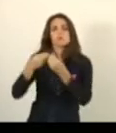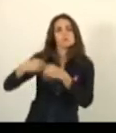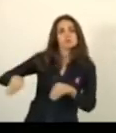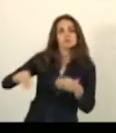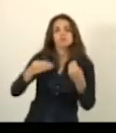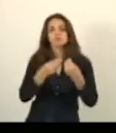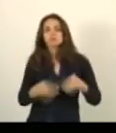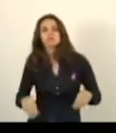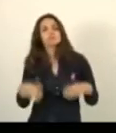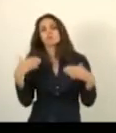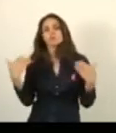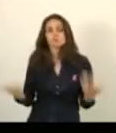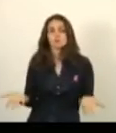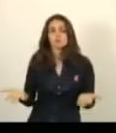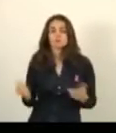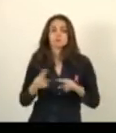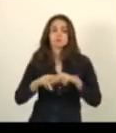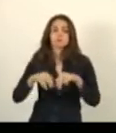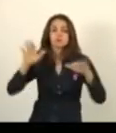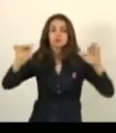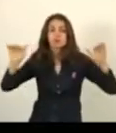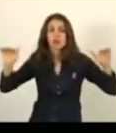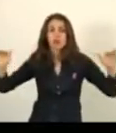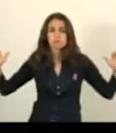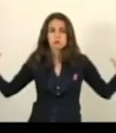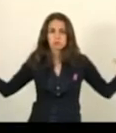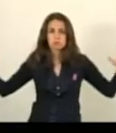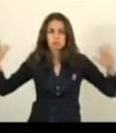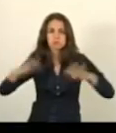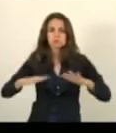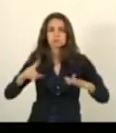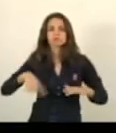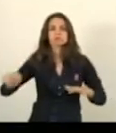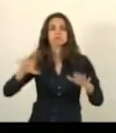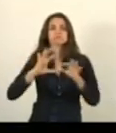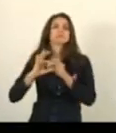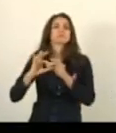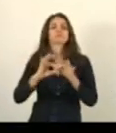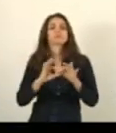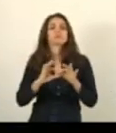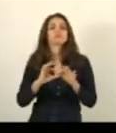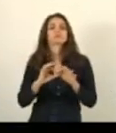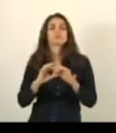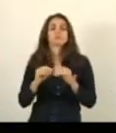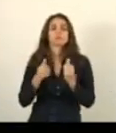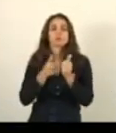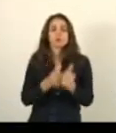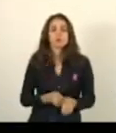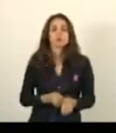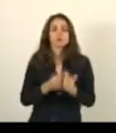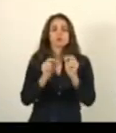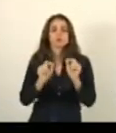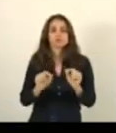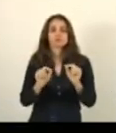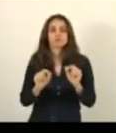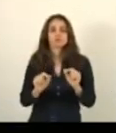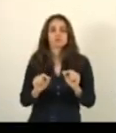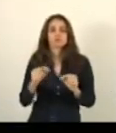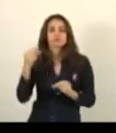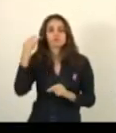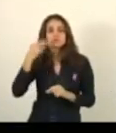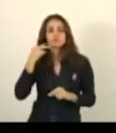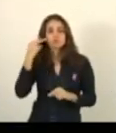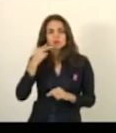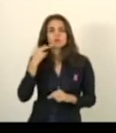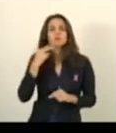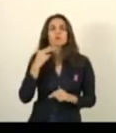que eles vão ter. Por isso, eu conclamo a cada um de vocês, venha conosco para acompanhar a votação de todos os vereadores e cobrar